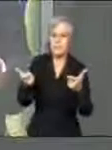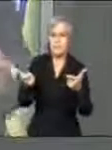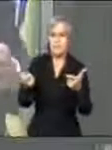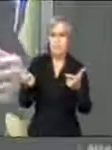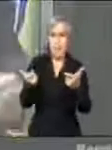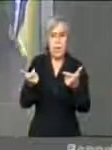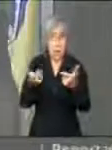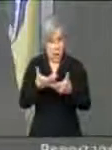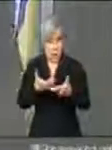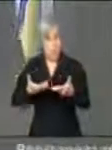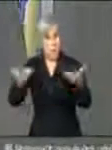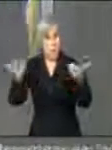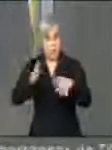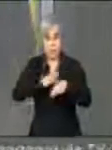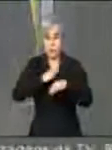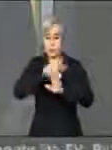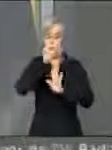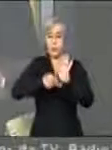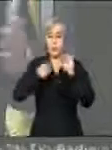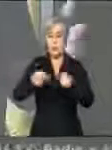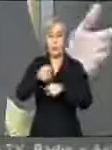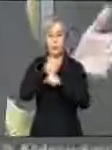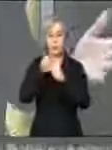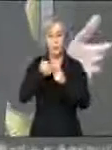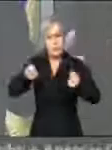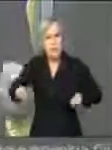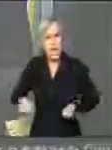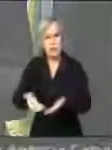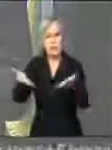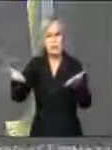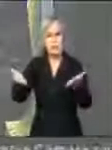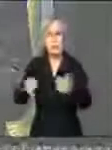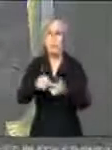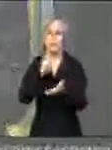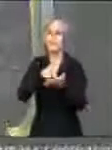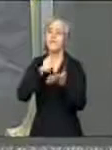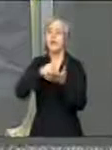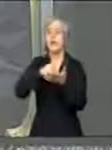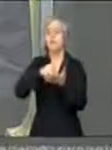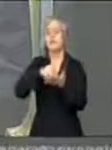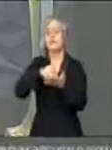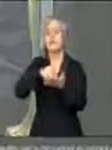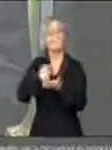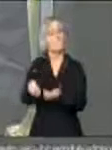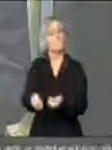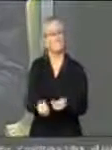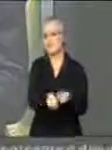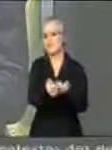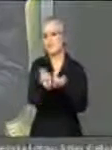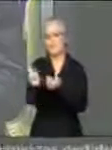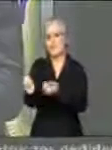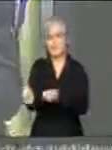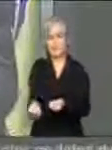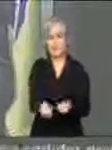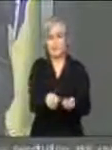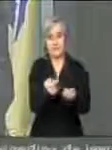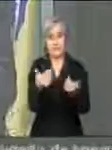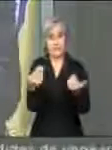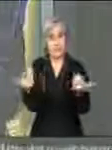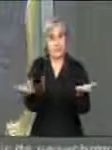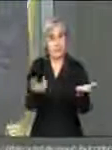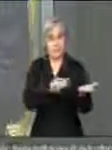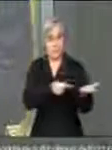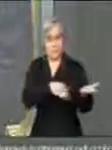de programas sociais, vendia ilusões. Não satisfeitos, o PT e a